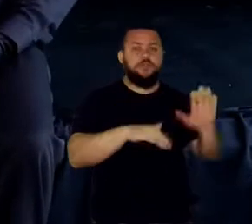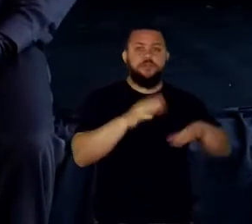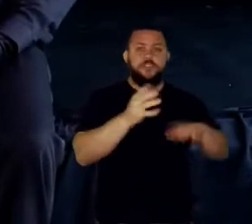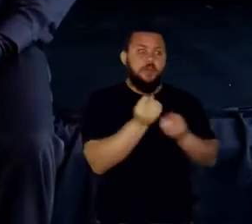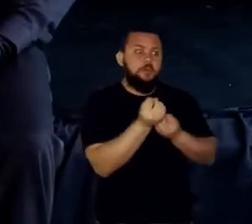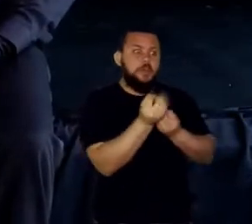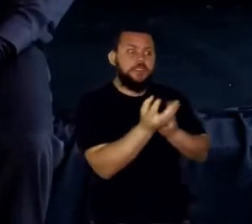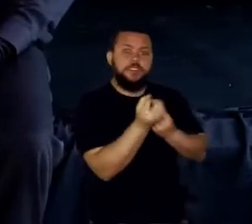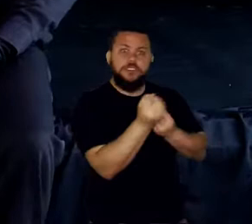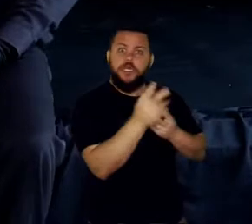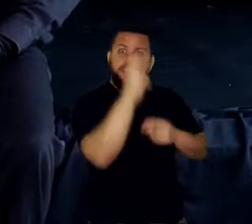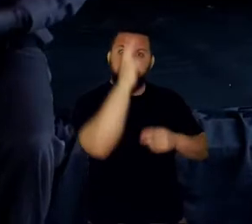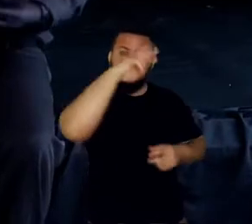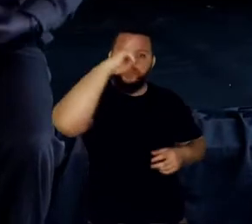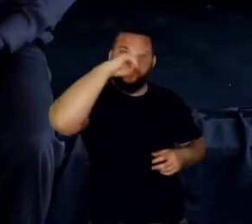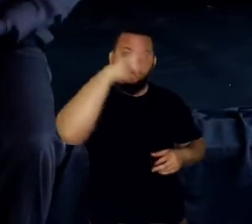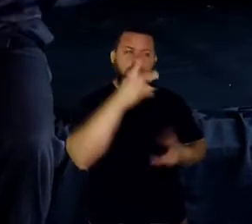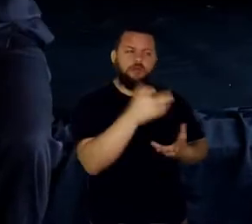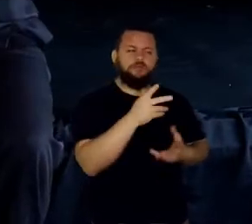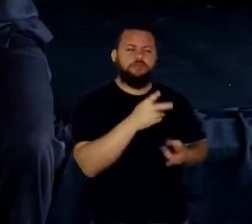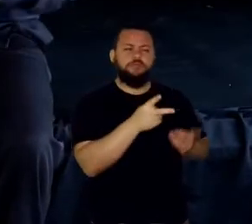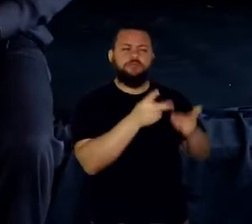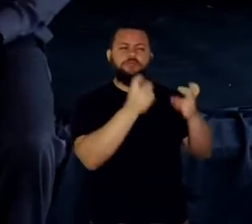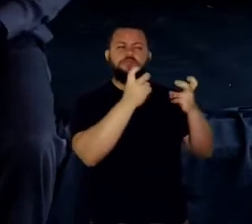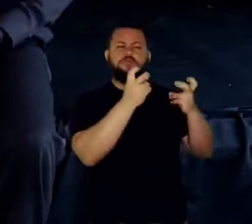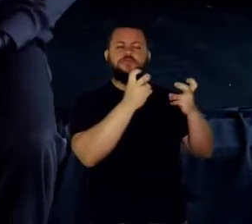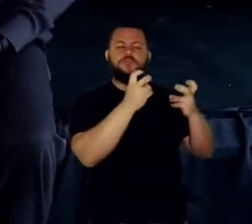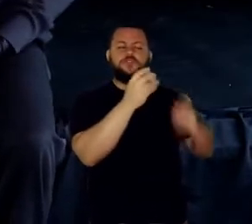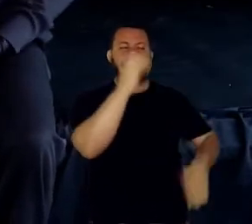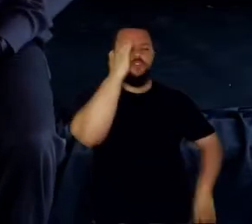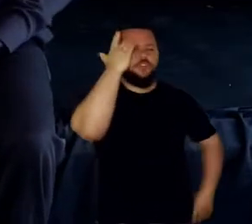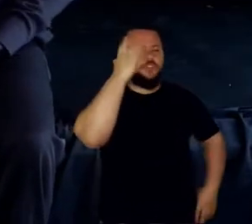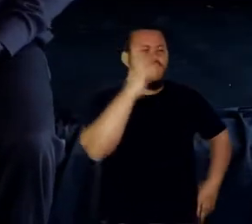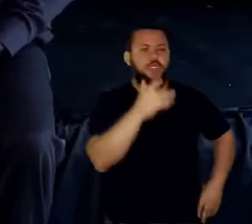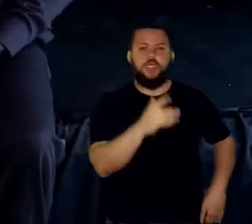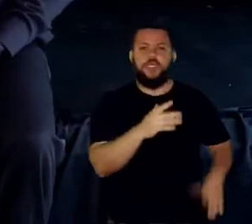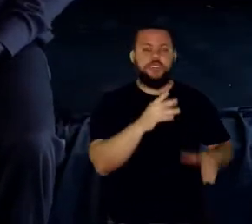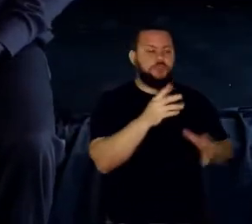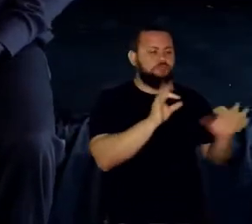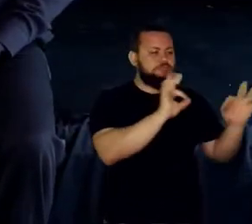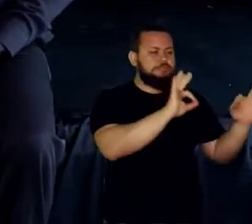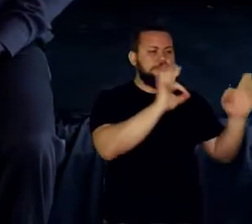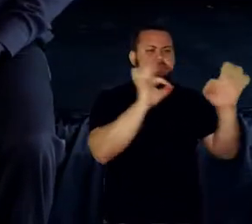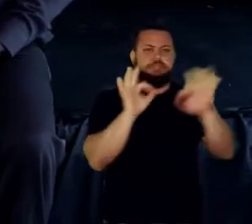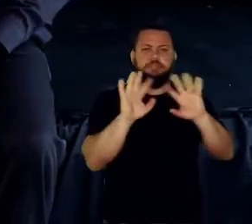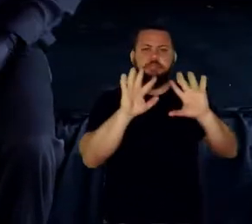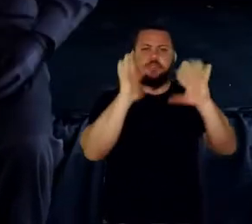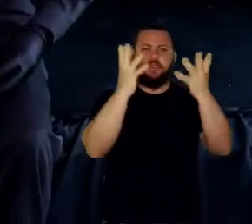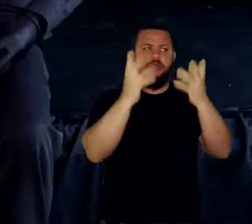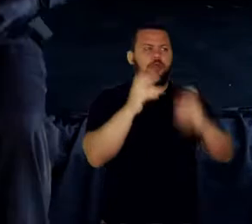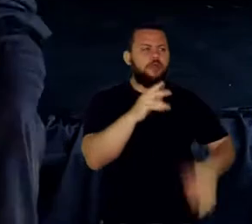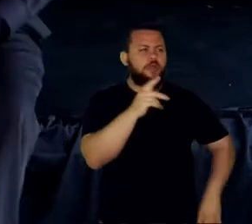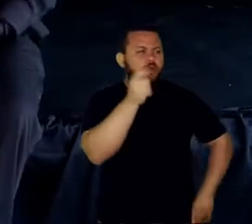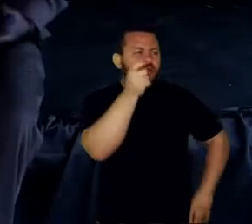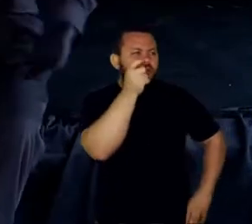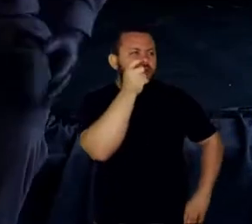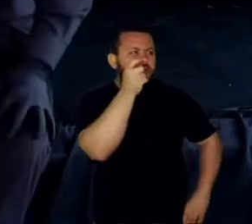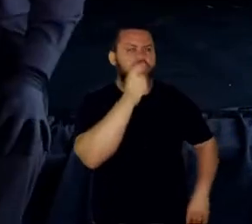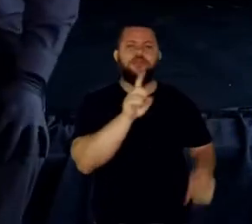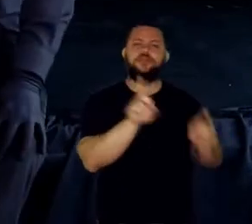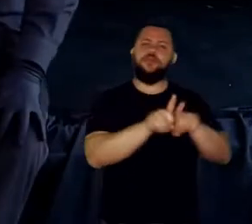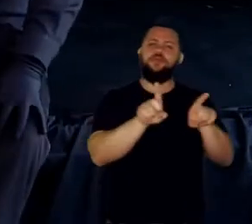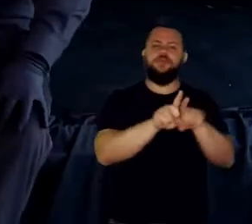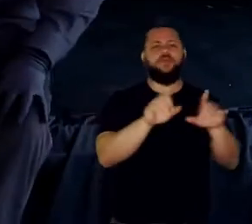Sim. Que eles passam, que o espetáculo inteiro passa, né? Sim. Então, foi muito... E também, claro,